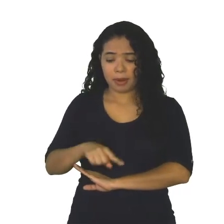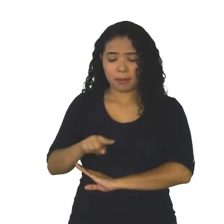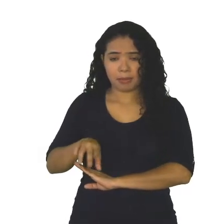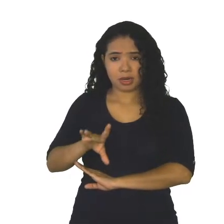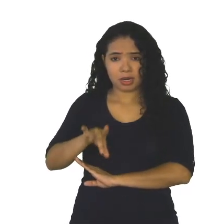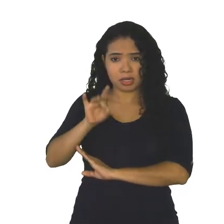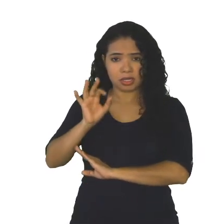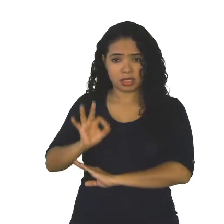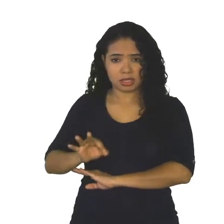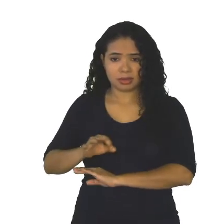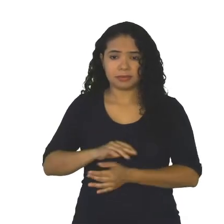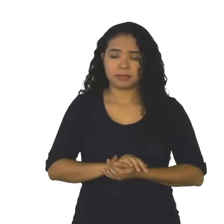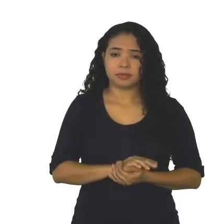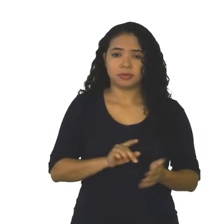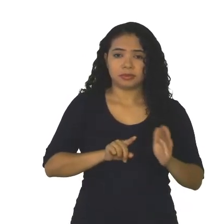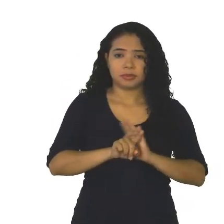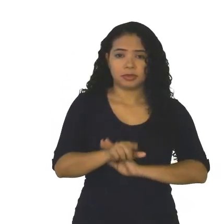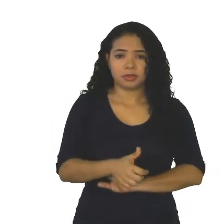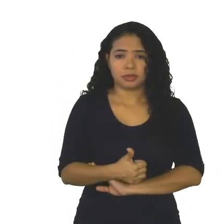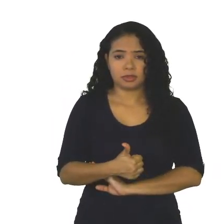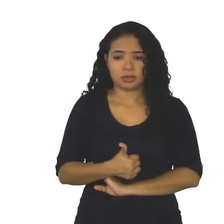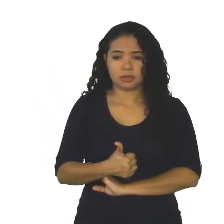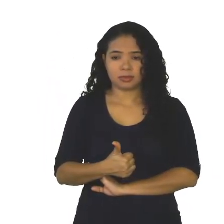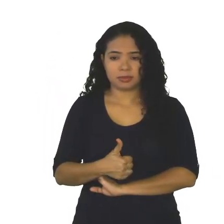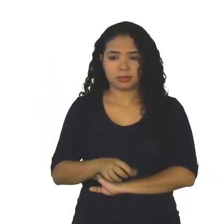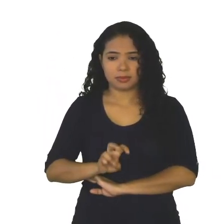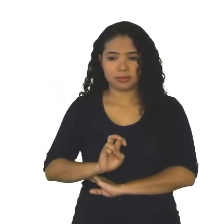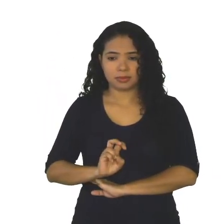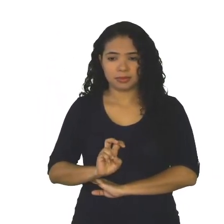número 15. 15 é o seguinte,